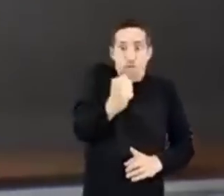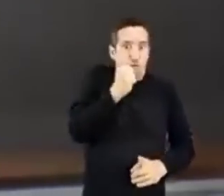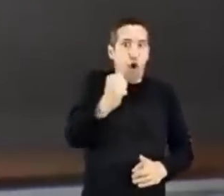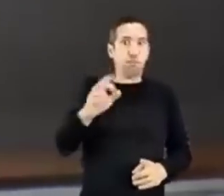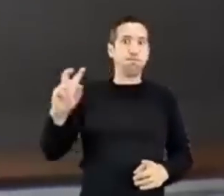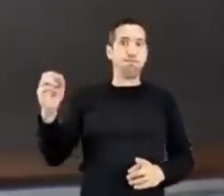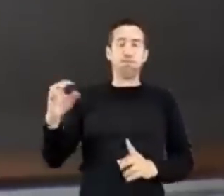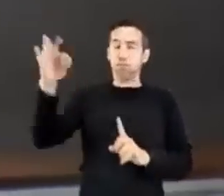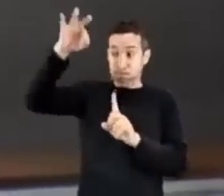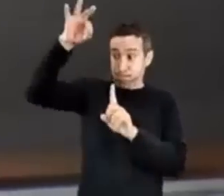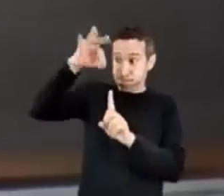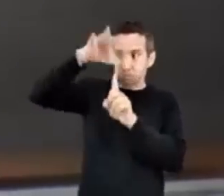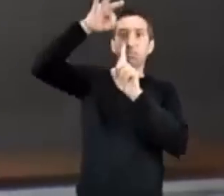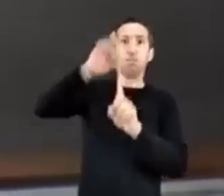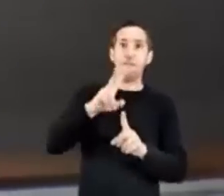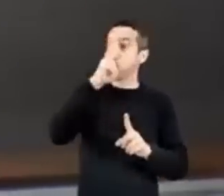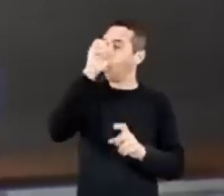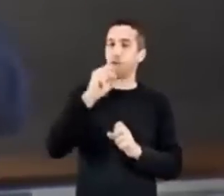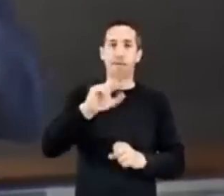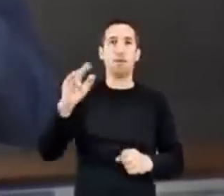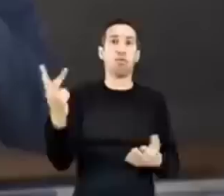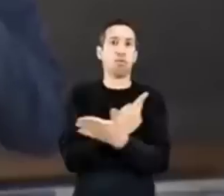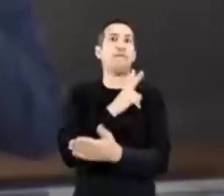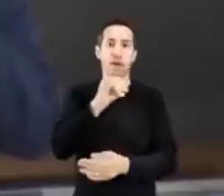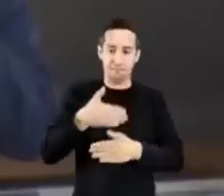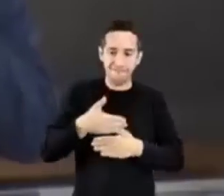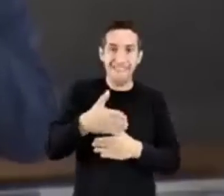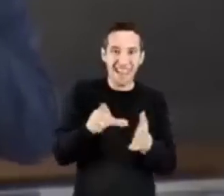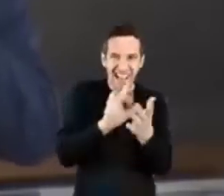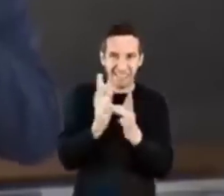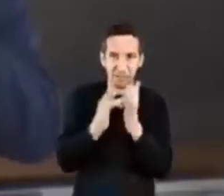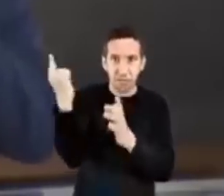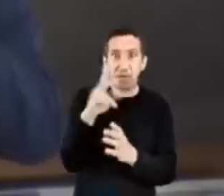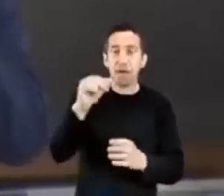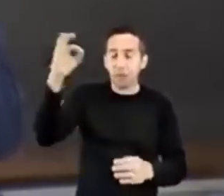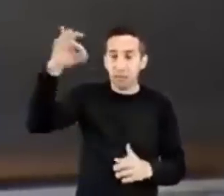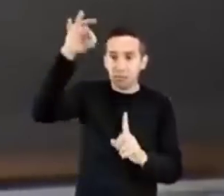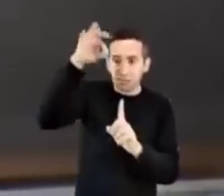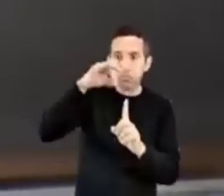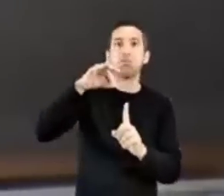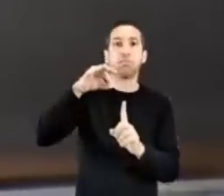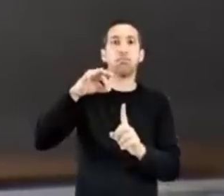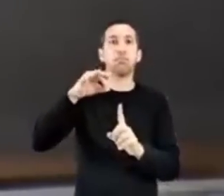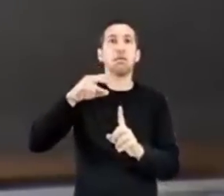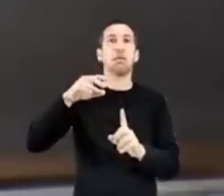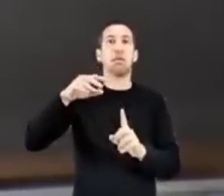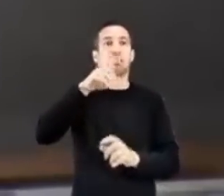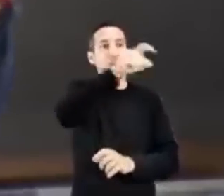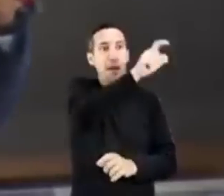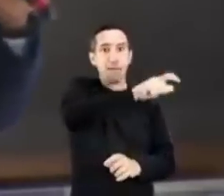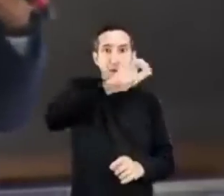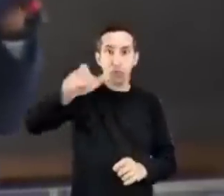sobre os seus filhos o espírito santo vai ser derramado sobre a igreja e sobre as pessoas de fora